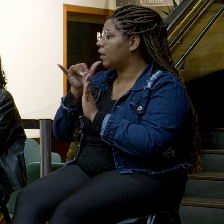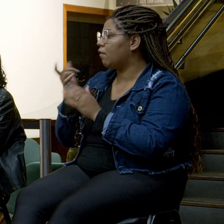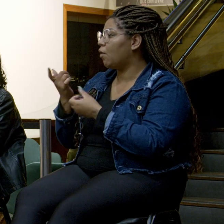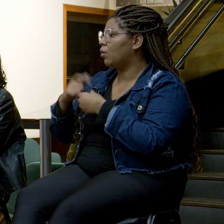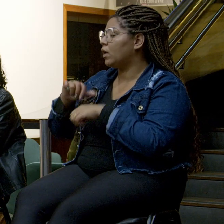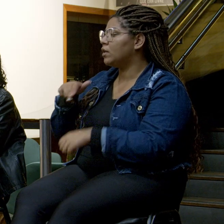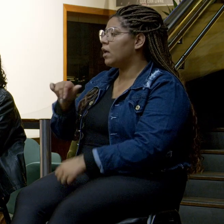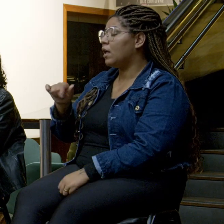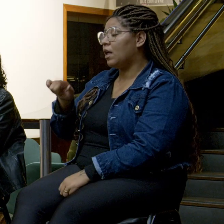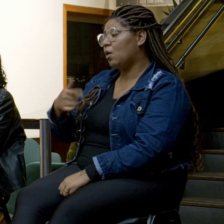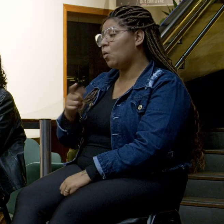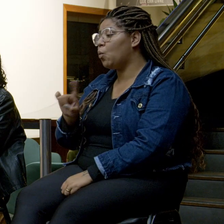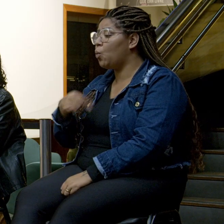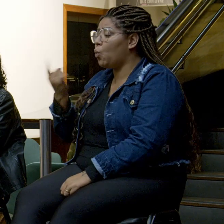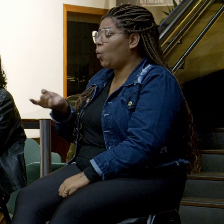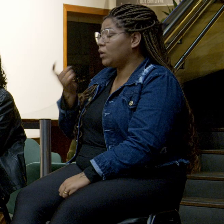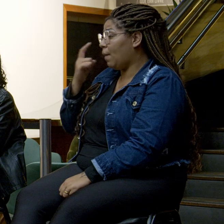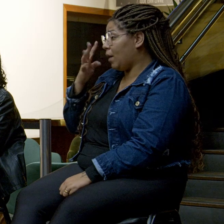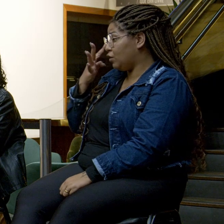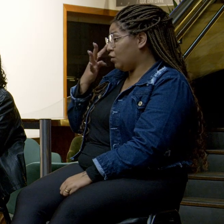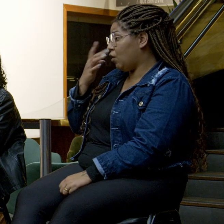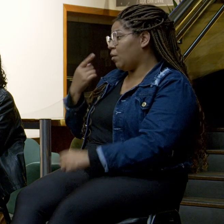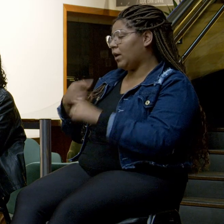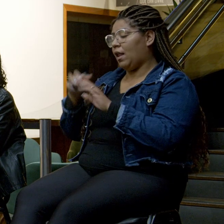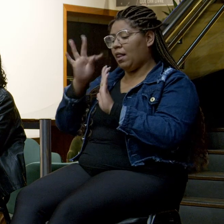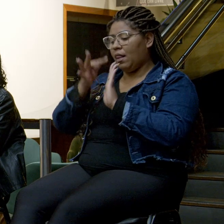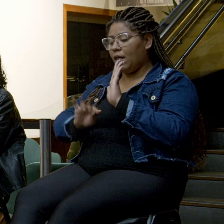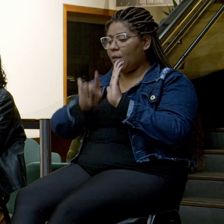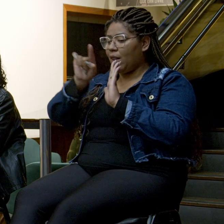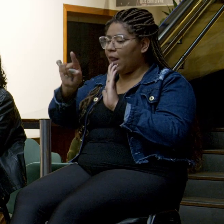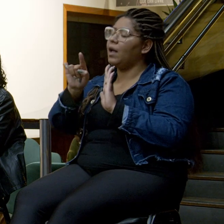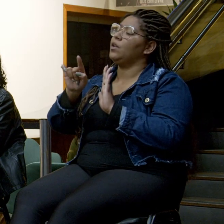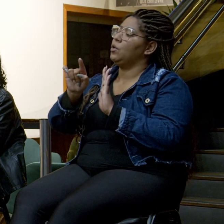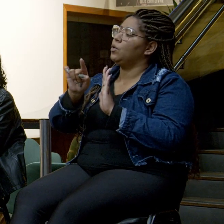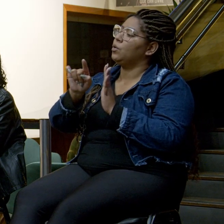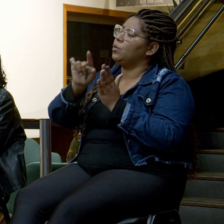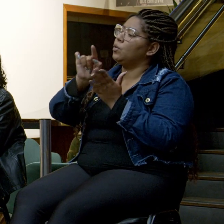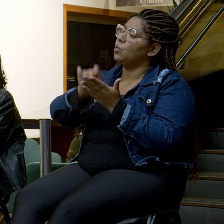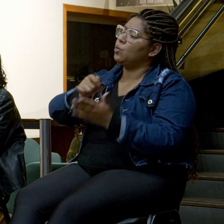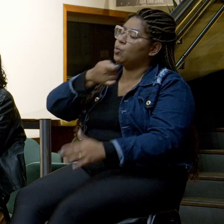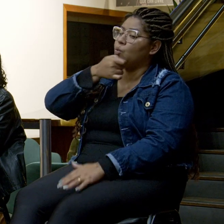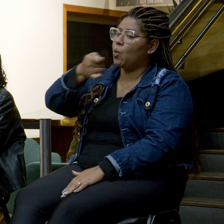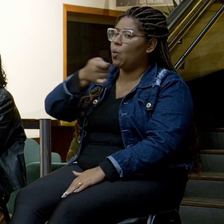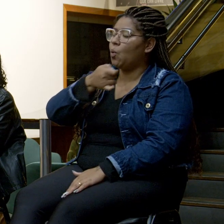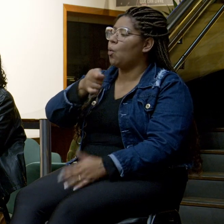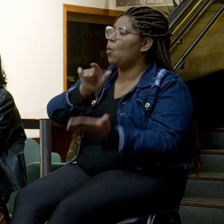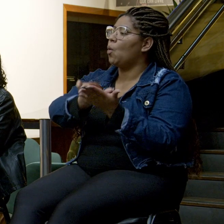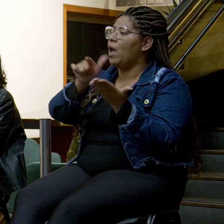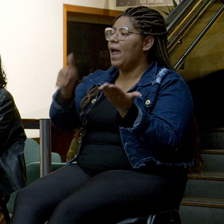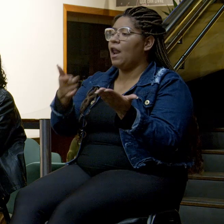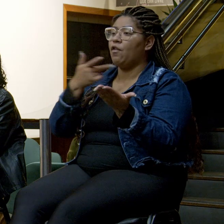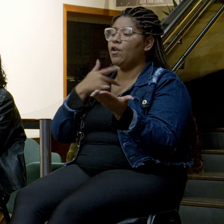torna mais admirável o quanto, apesar dela ter lido aquilo no jornal, ela não ter deixado de falar de